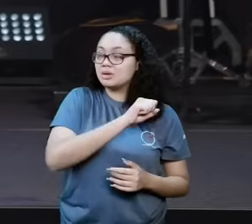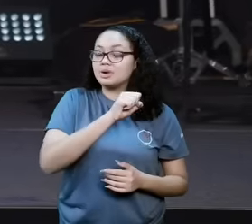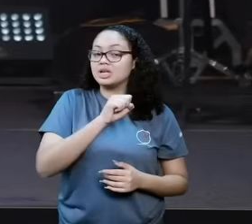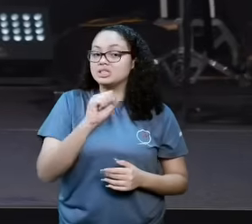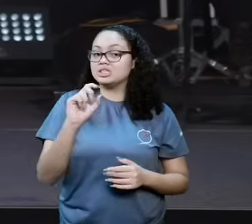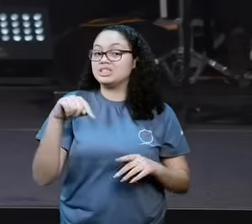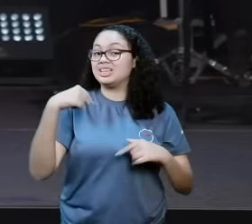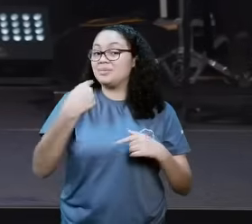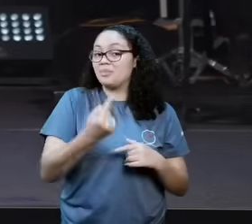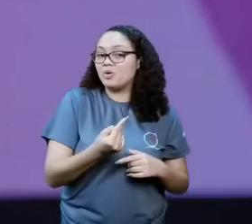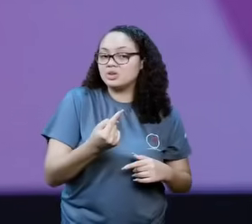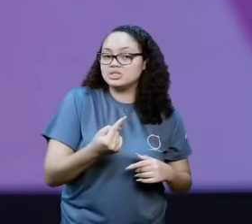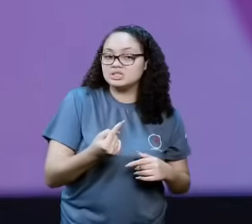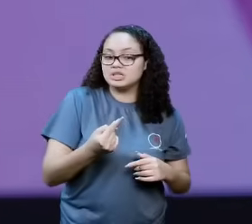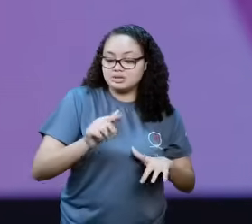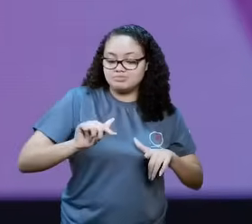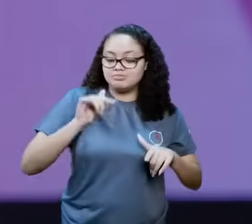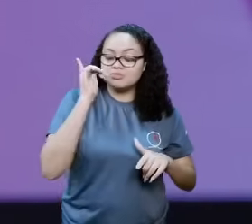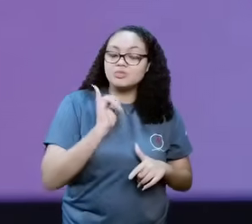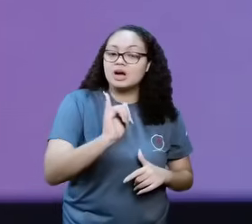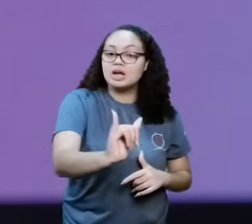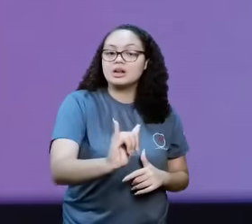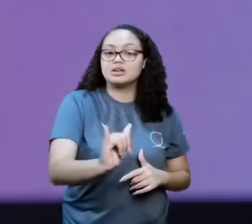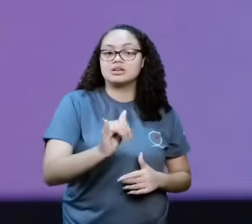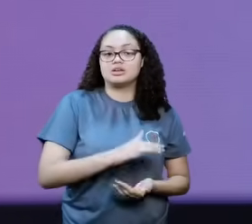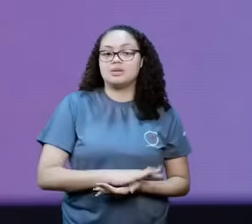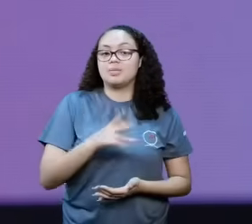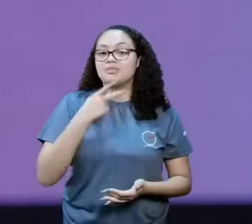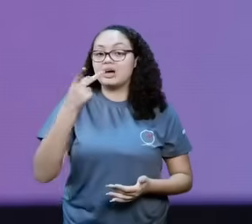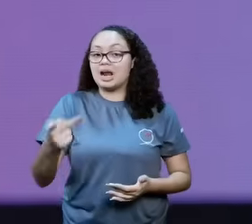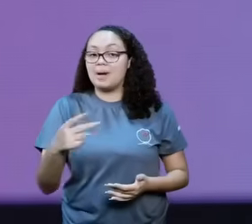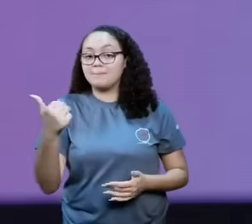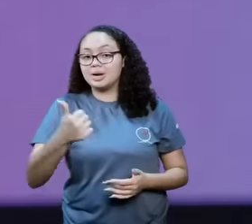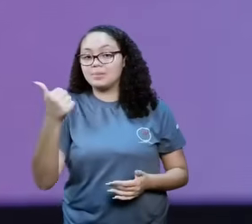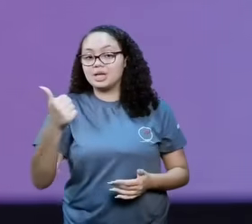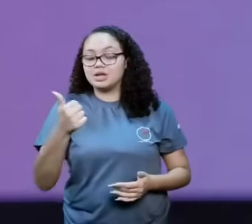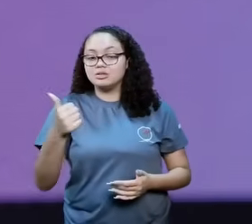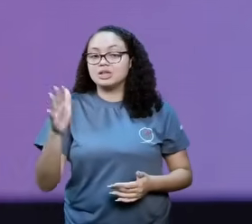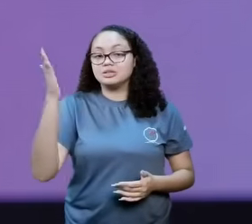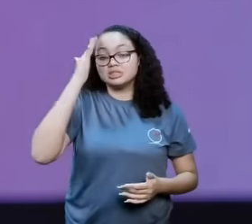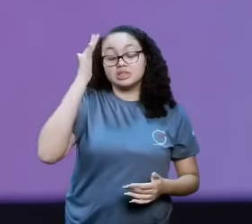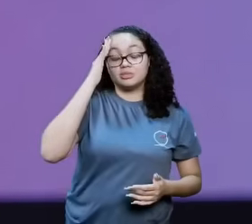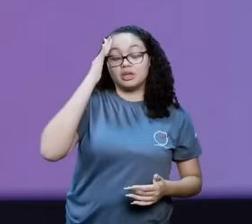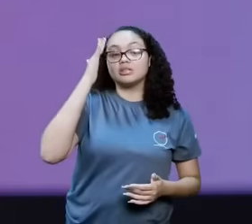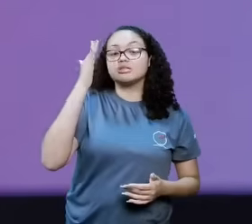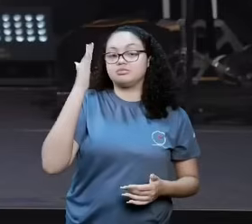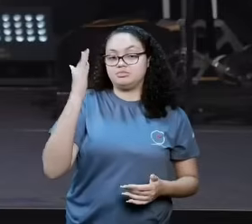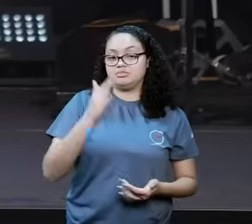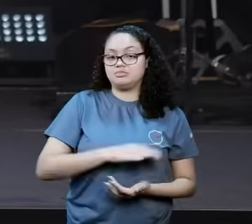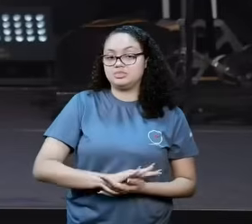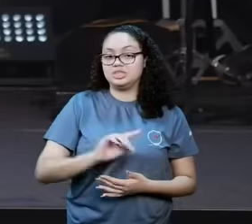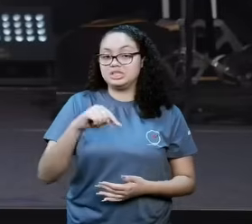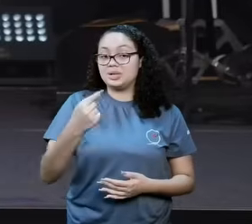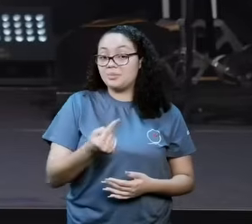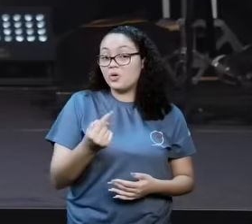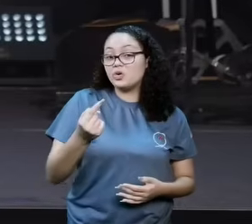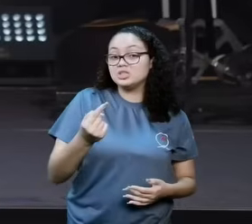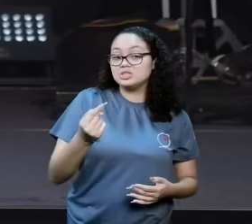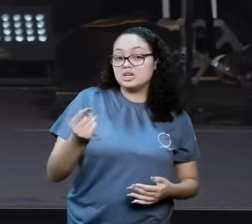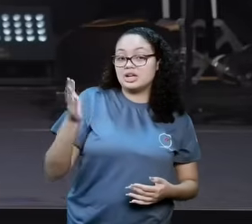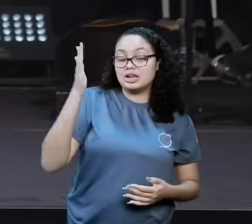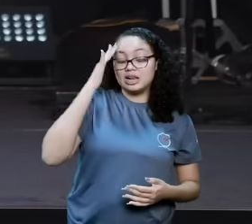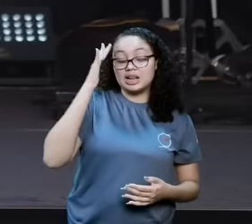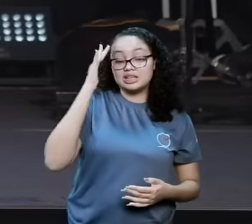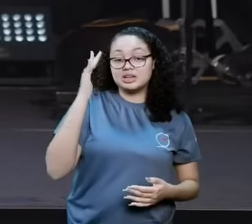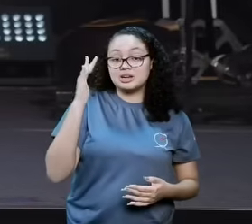Ô, gente, isso é milenar. Para falar primeiro tem que... Então primeiro ele ouve, depois ele... Depois que ele ouve, ele tem capacidade